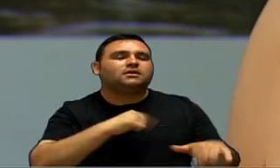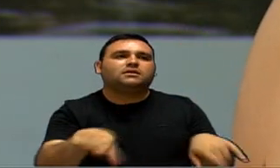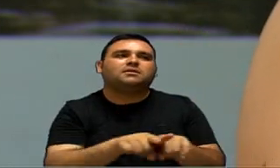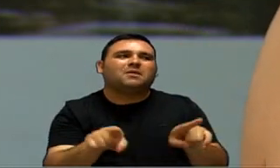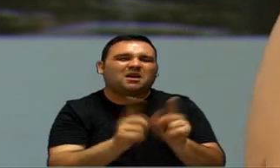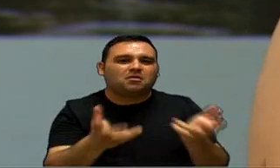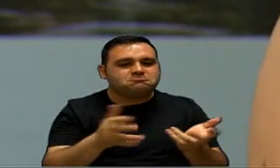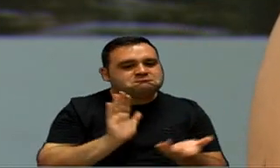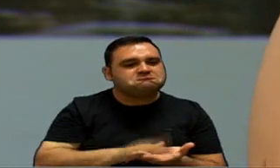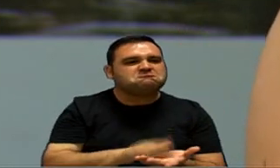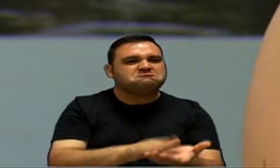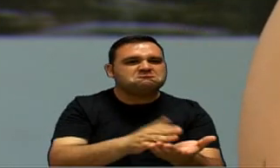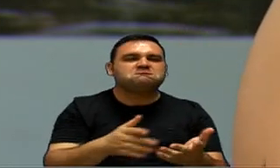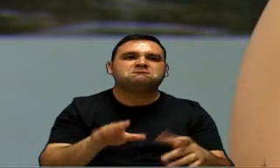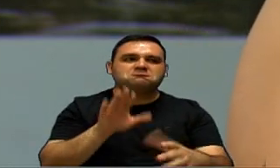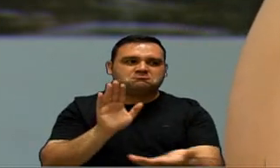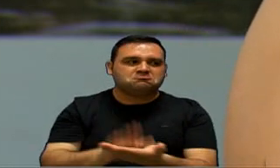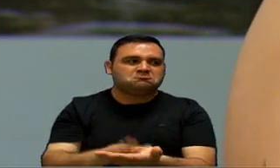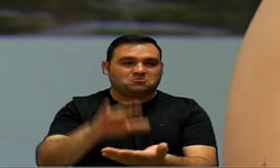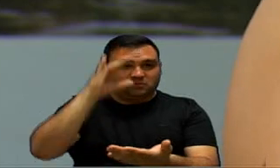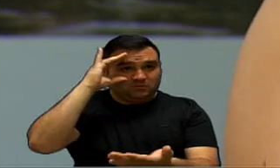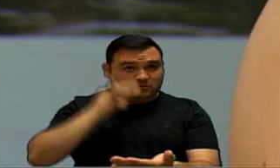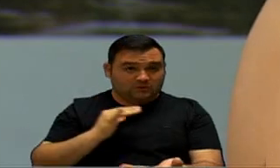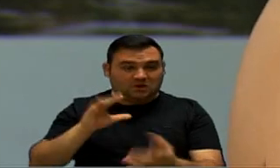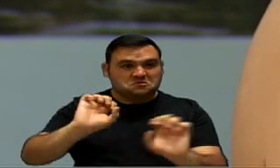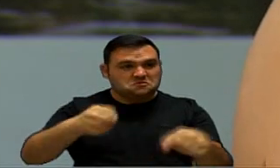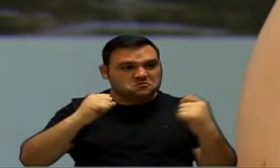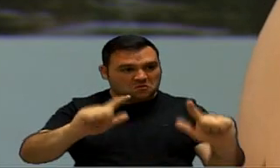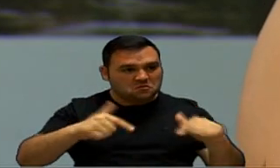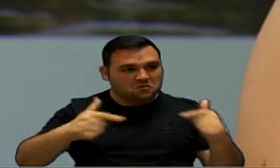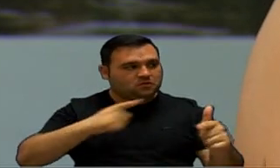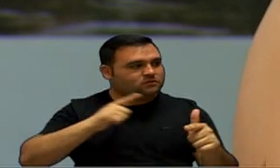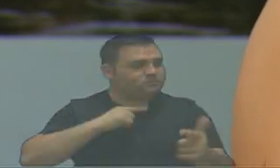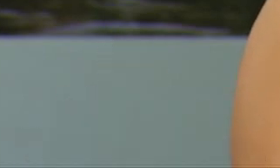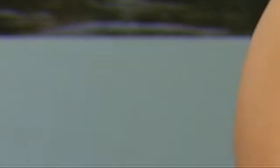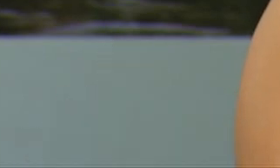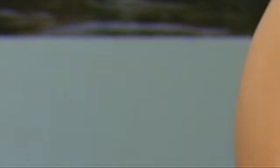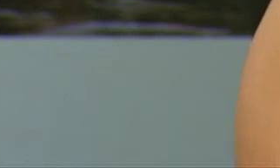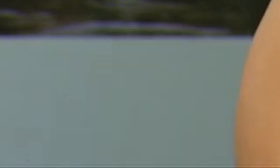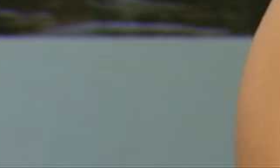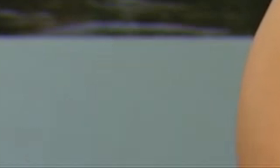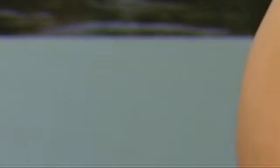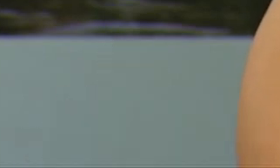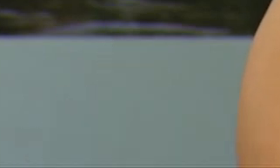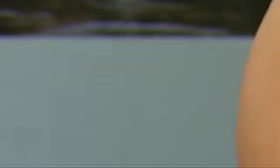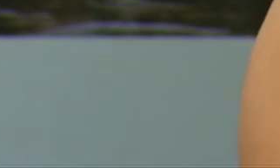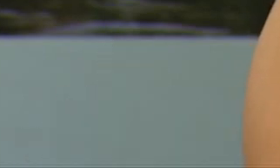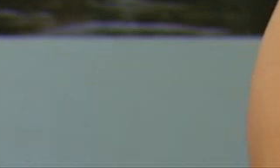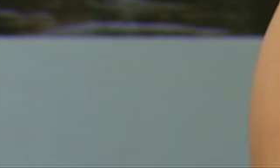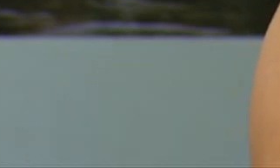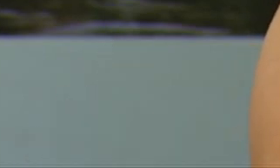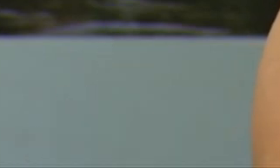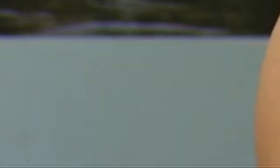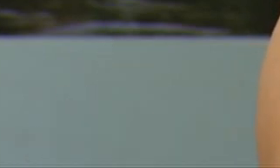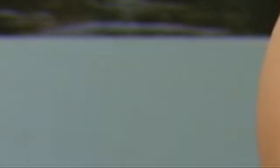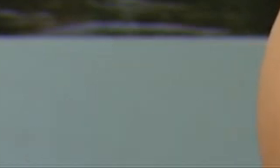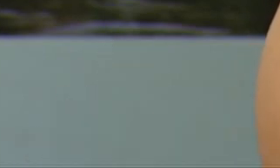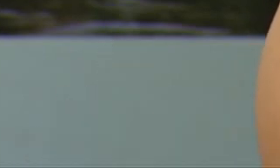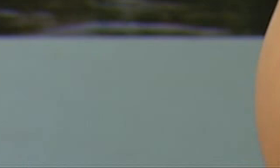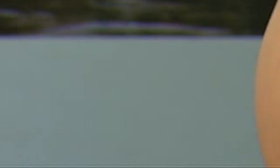eu quero dar meus parabéns para a Yarinha, que foi uma pessoa que lutou junto muito para ter esse material, foi que hoje nós temos um material para as